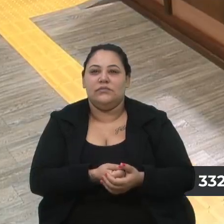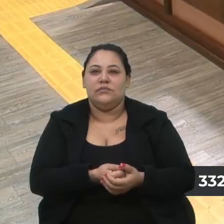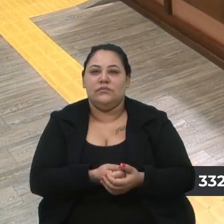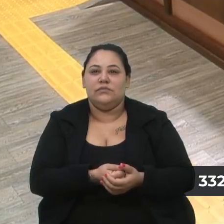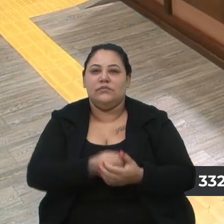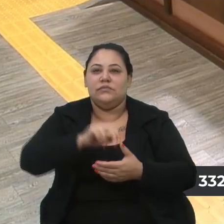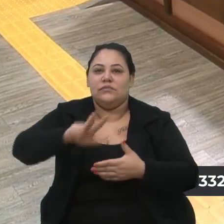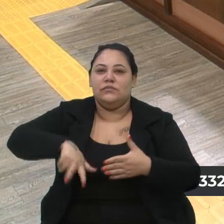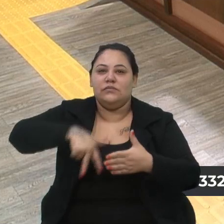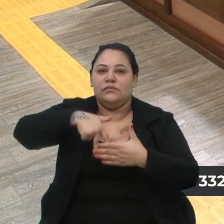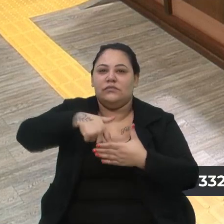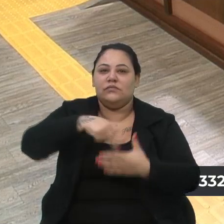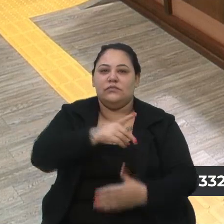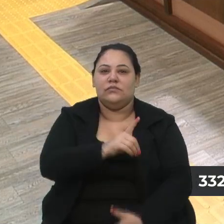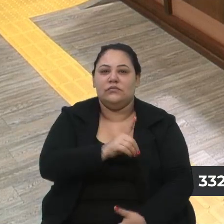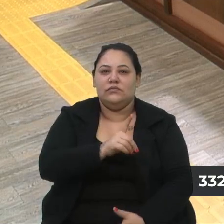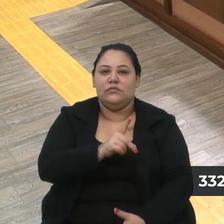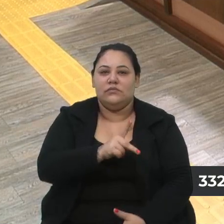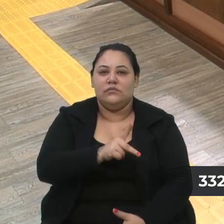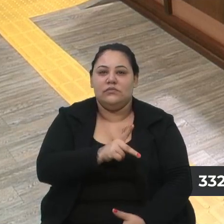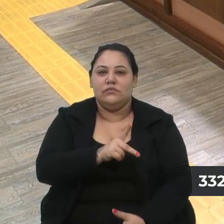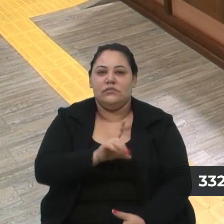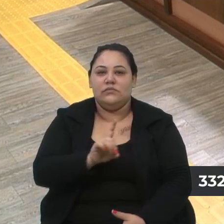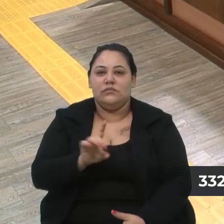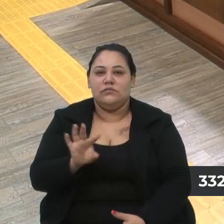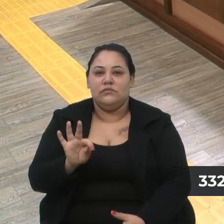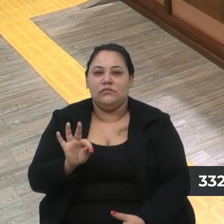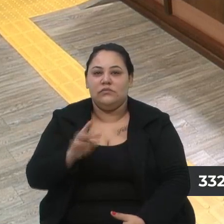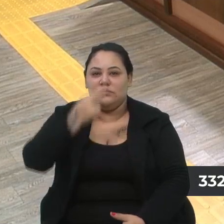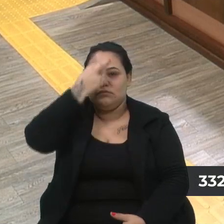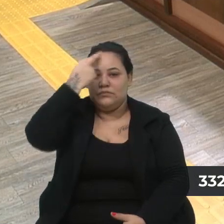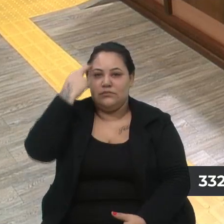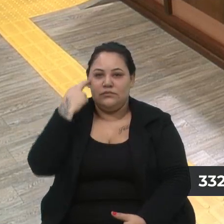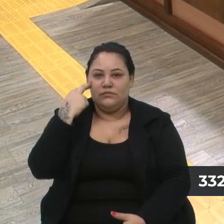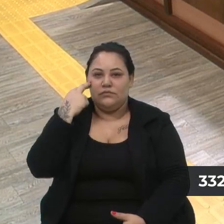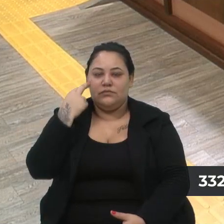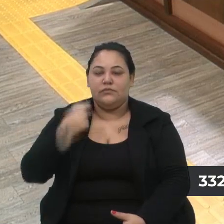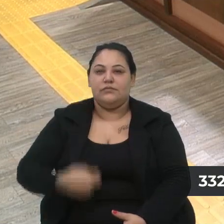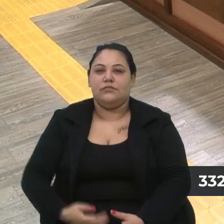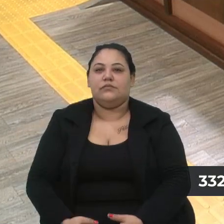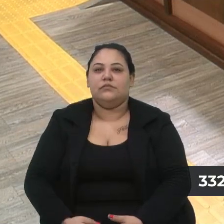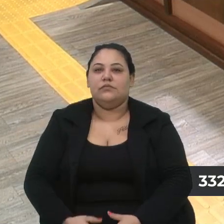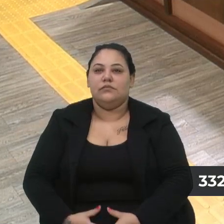declaração de líder bancada do PDT, Rafael Bueno.